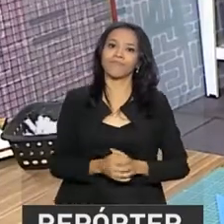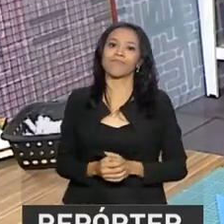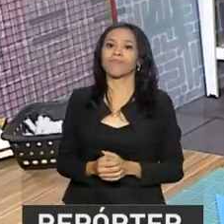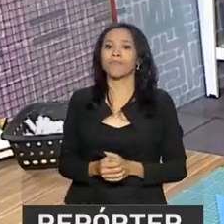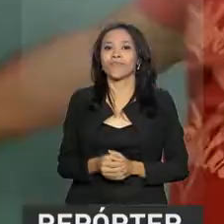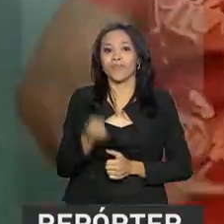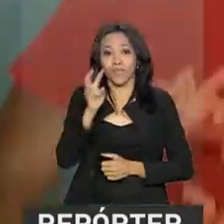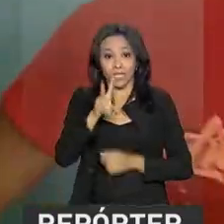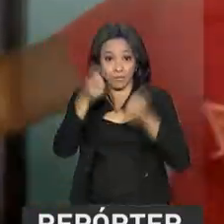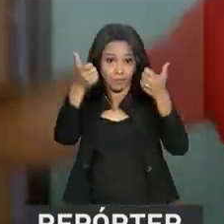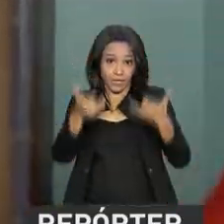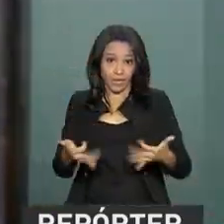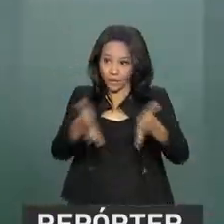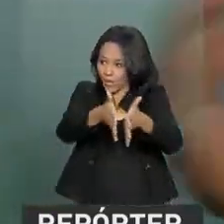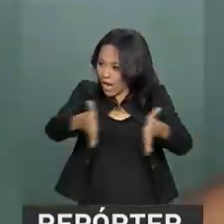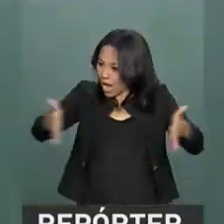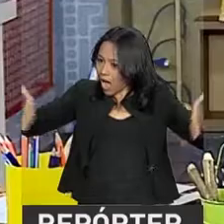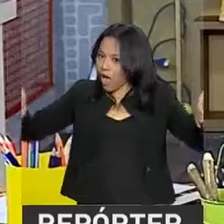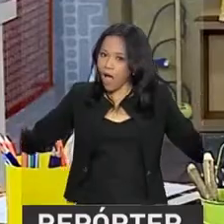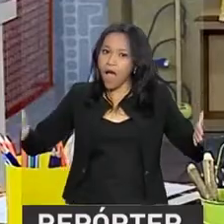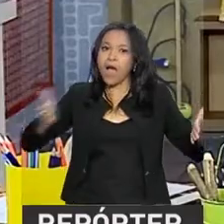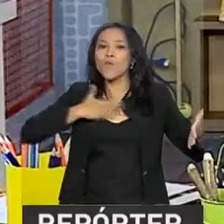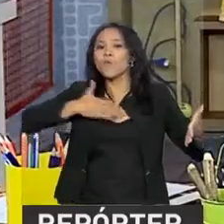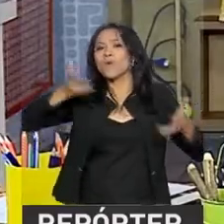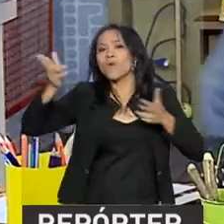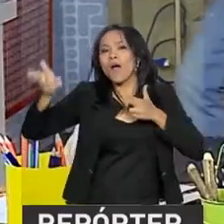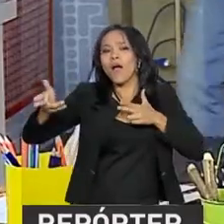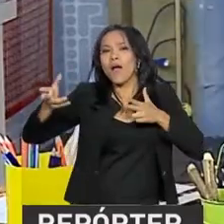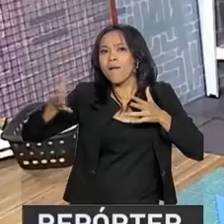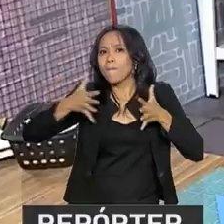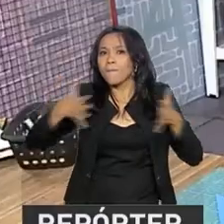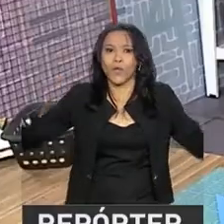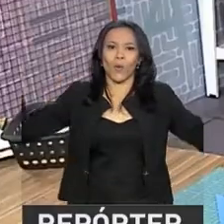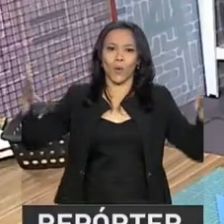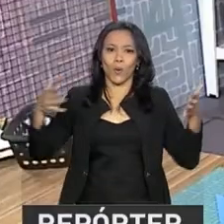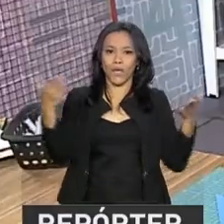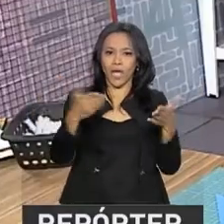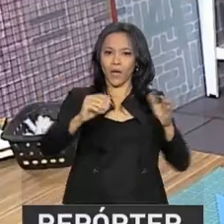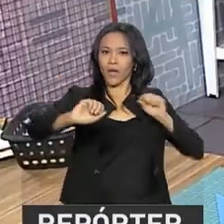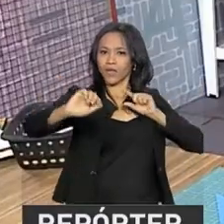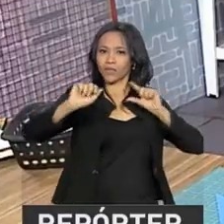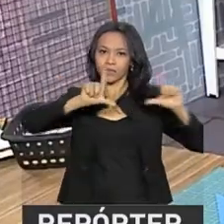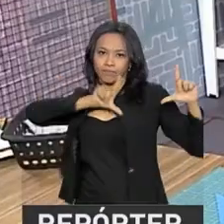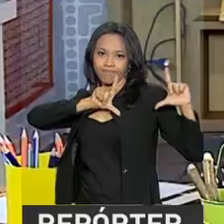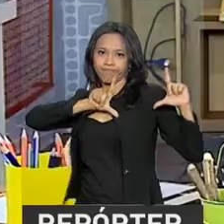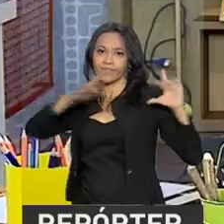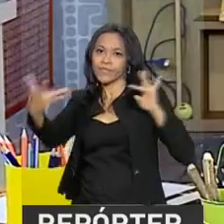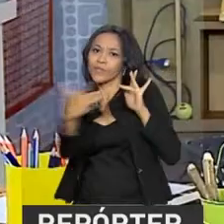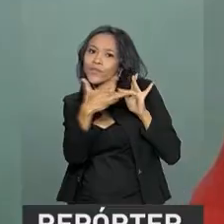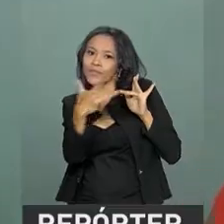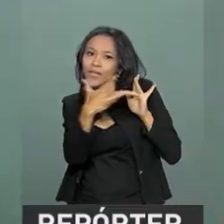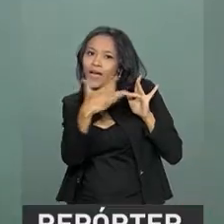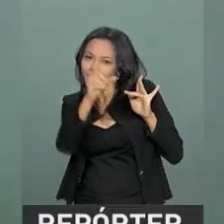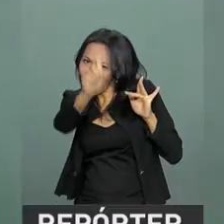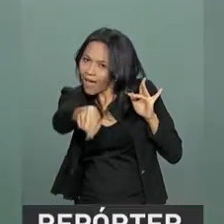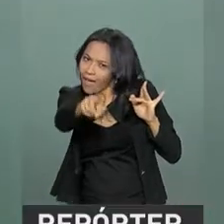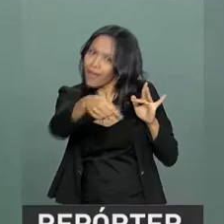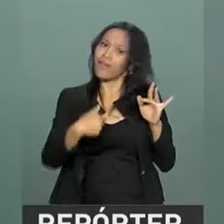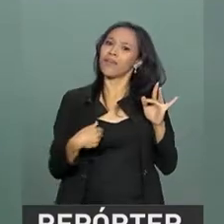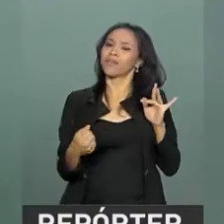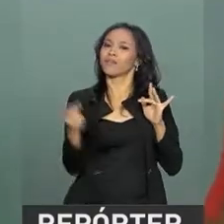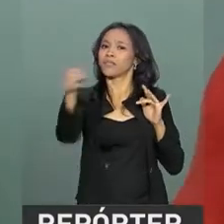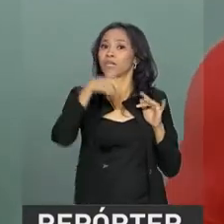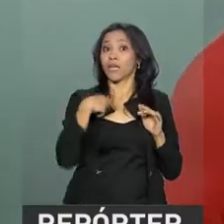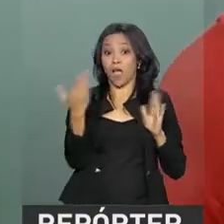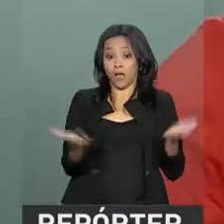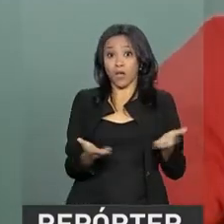e quatro olho o tamanho do quarto aumentou e também ganhou interatividade é isso mesmo o